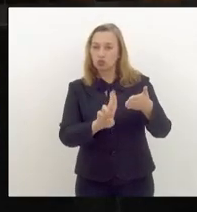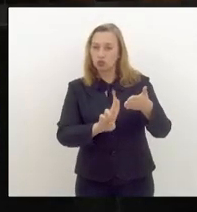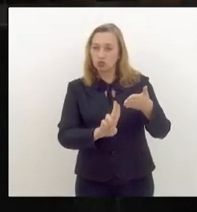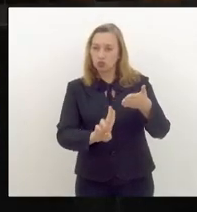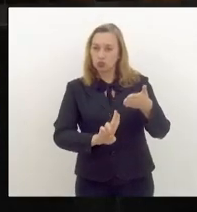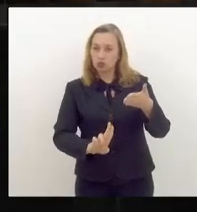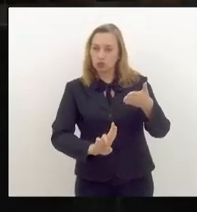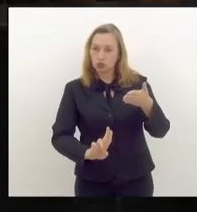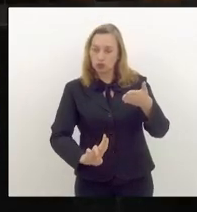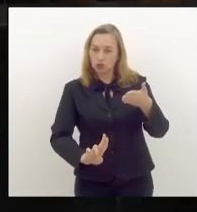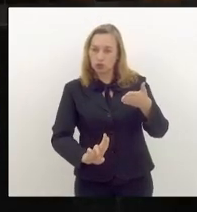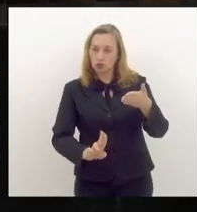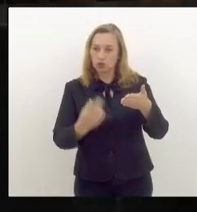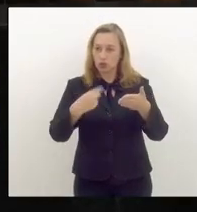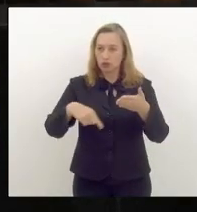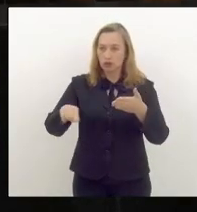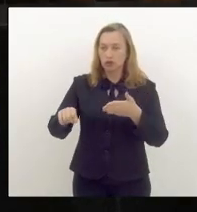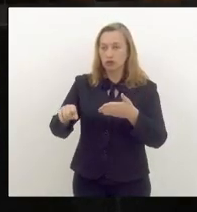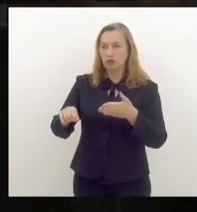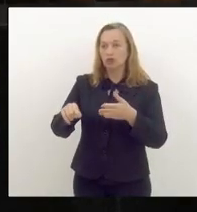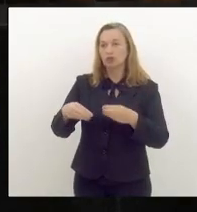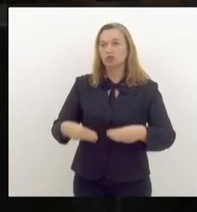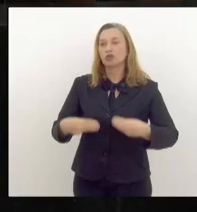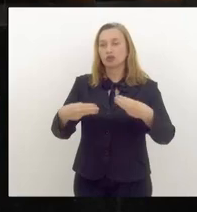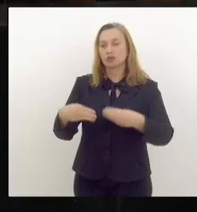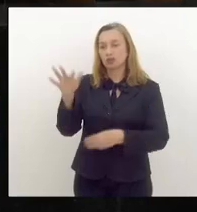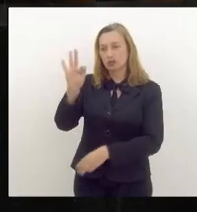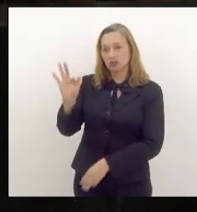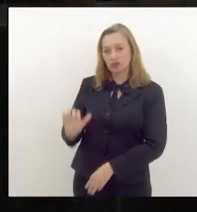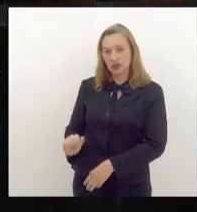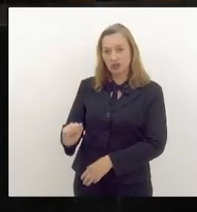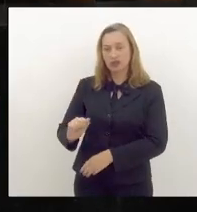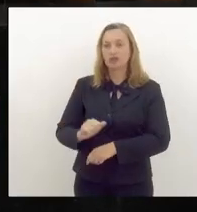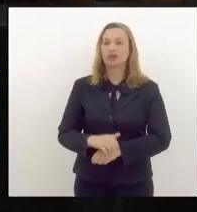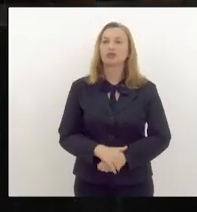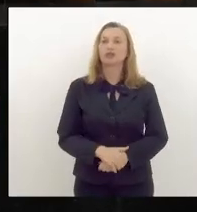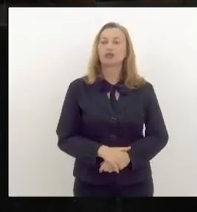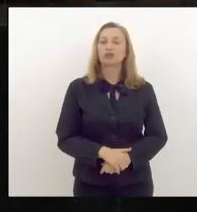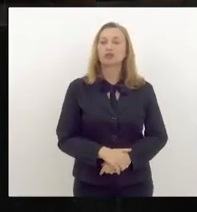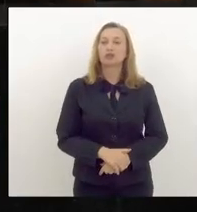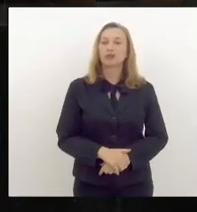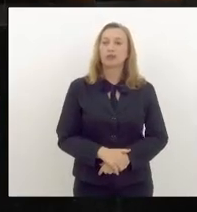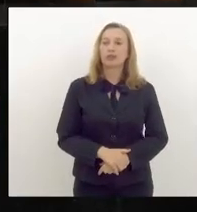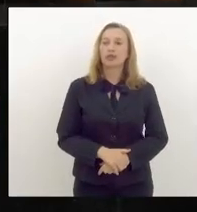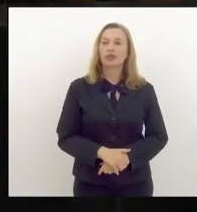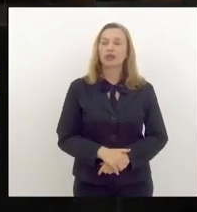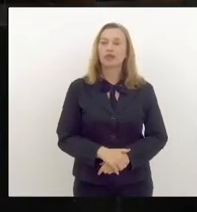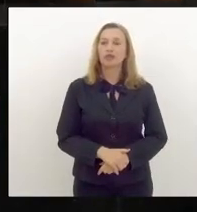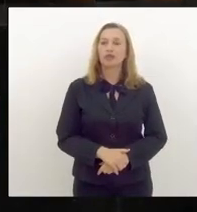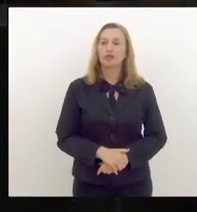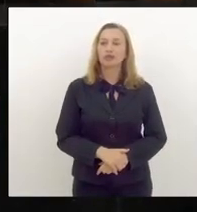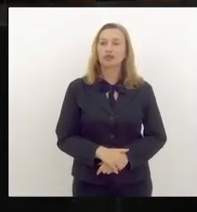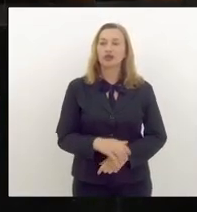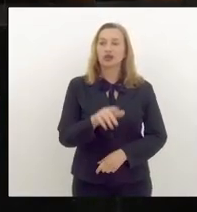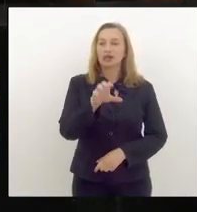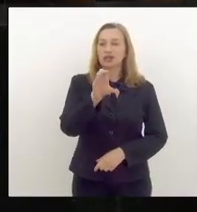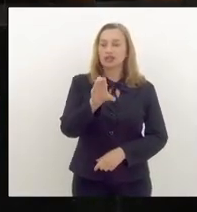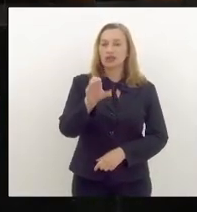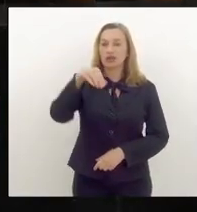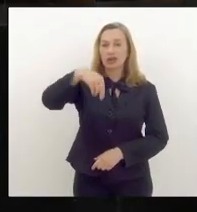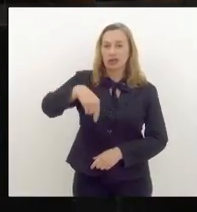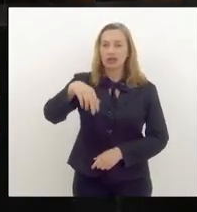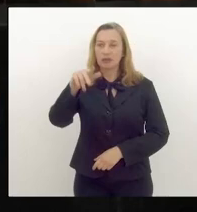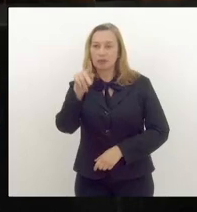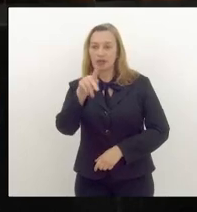para fazenda para o ministério da fazenda para ser emitido os famosos CNPJ